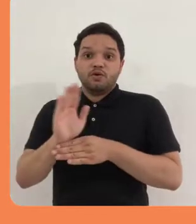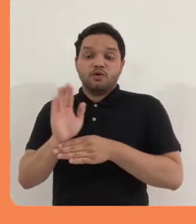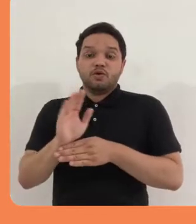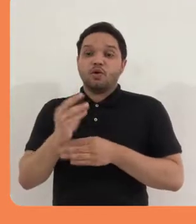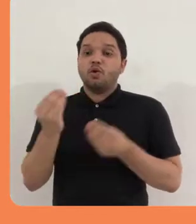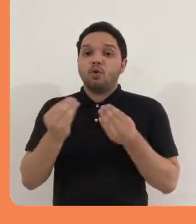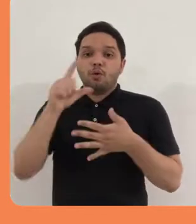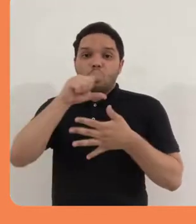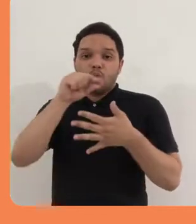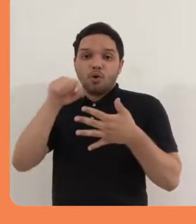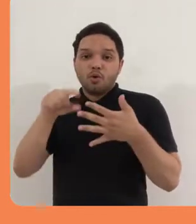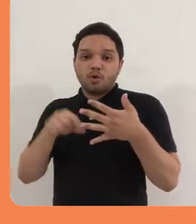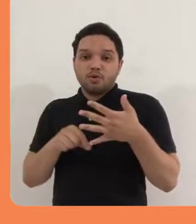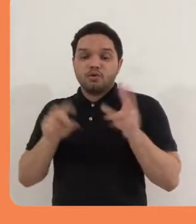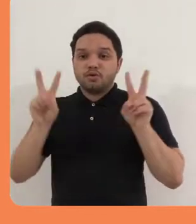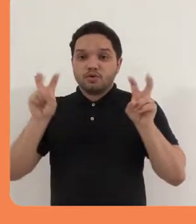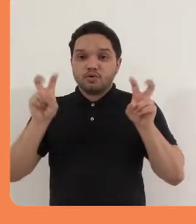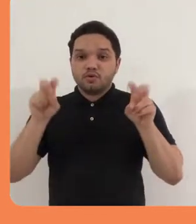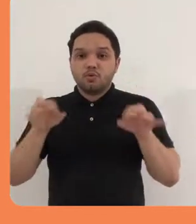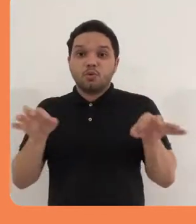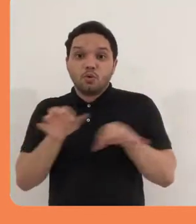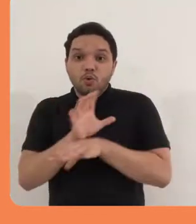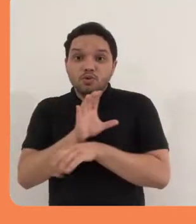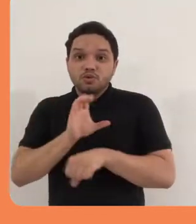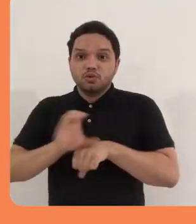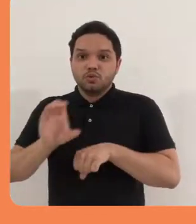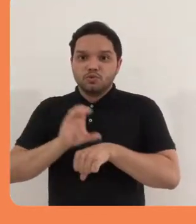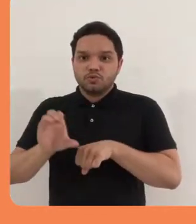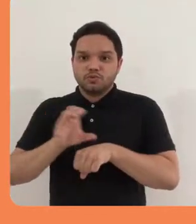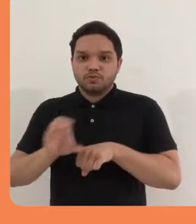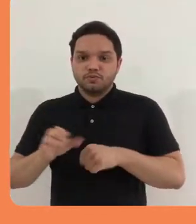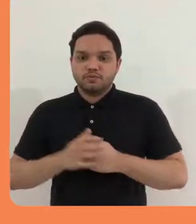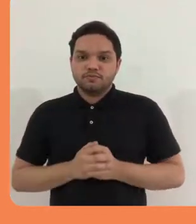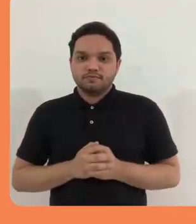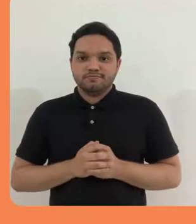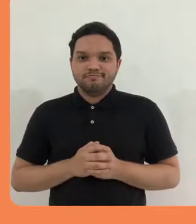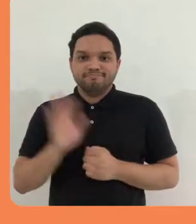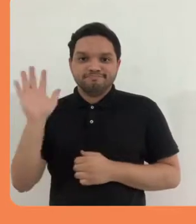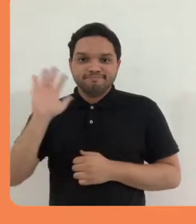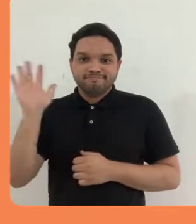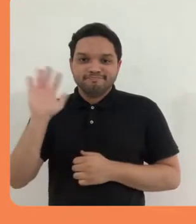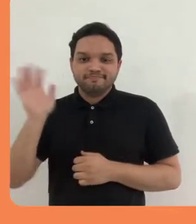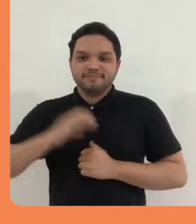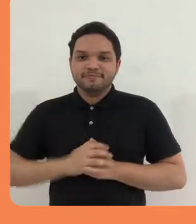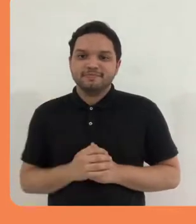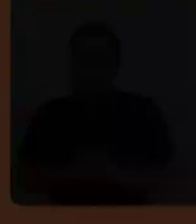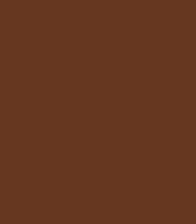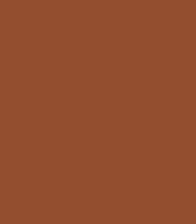Vejo vocês no próximo vídeo. Até mais!